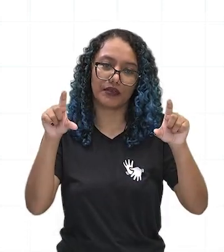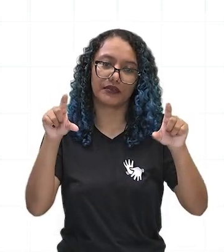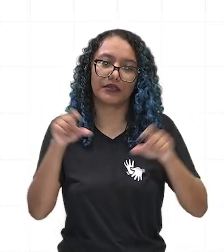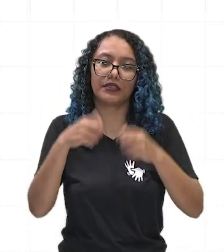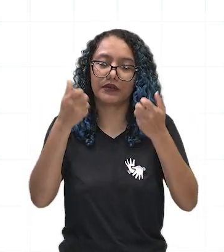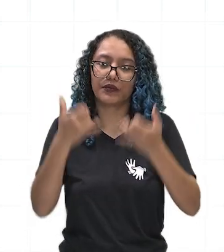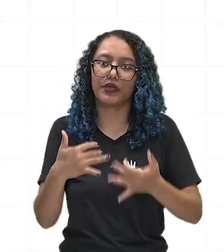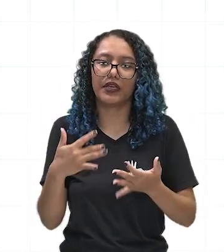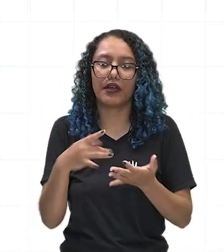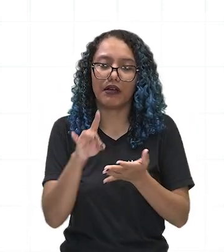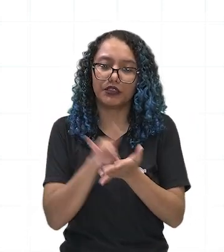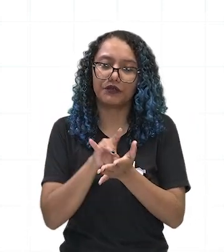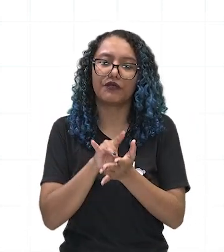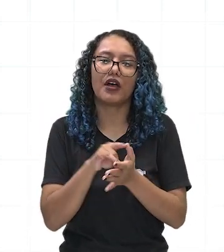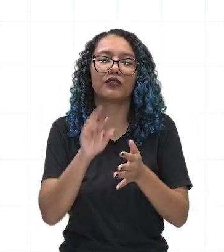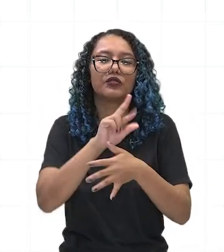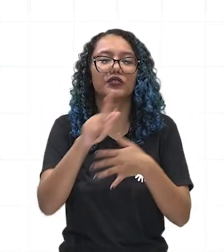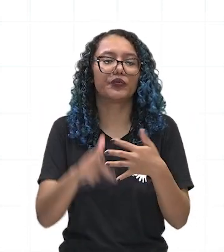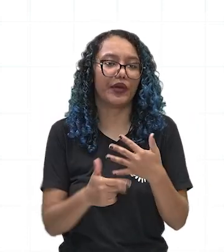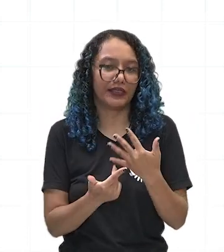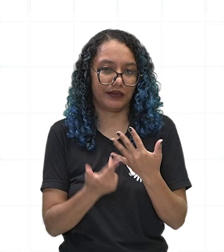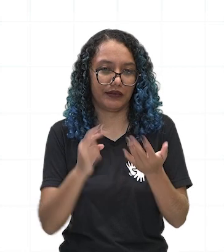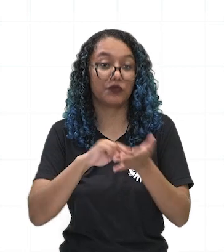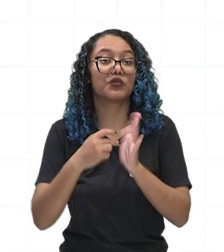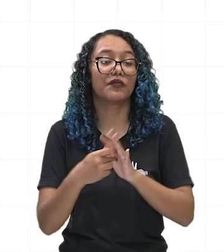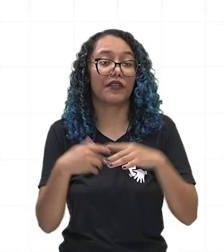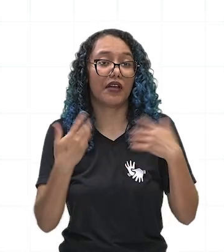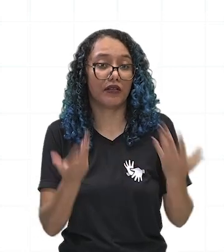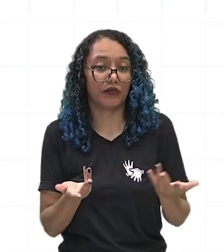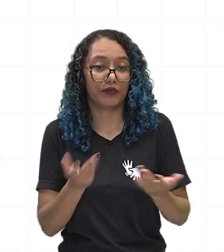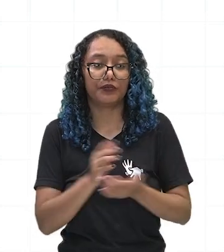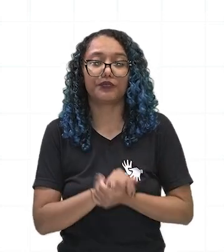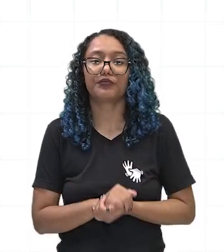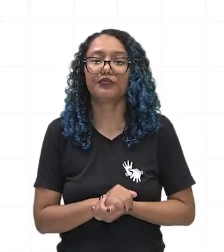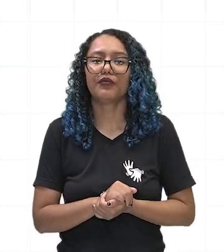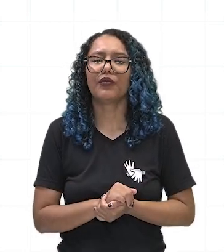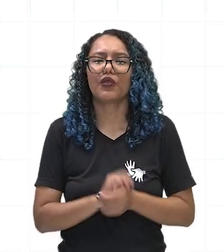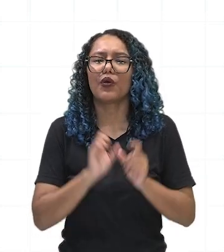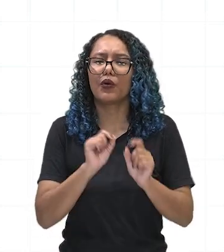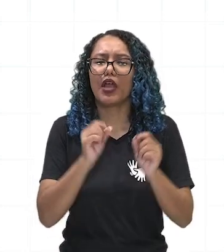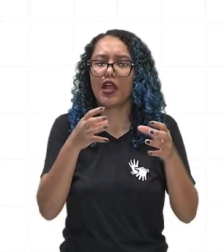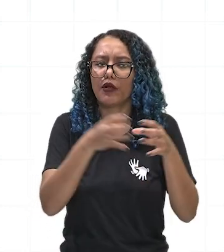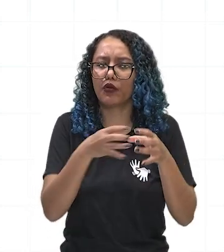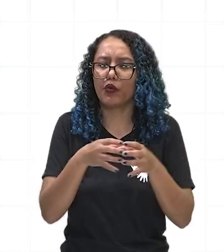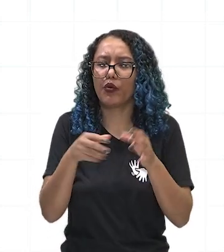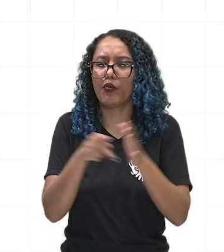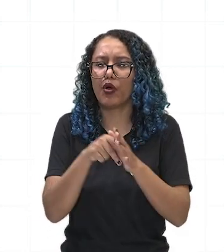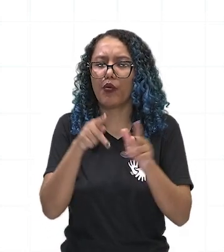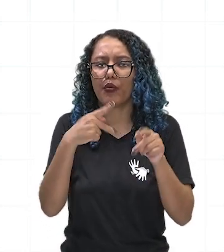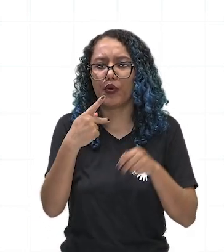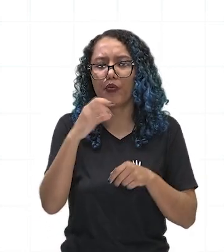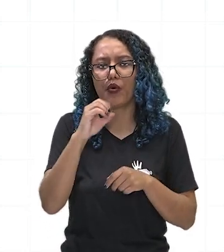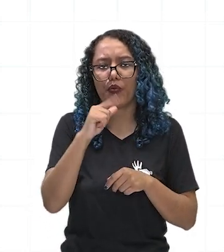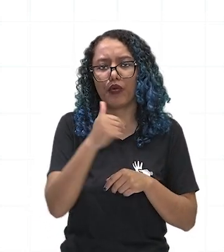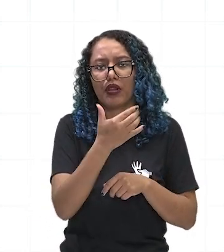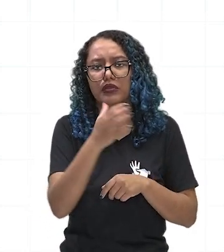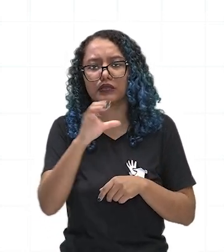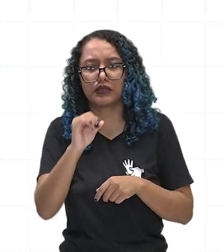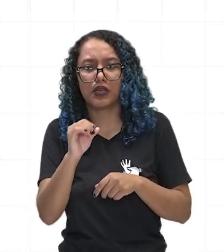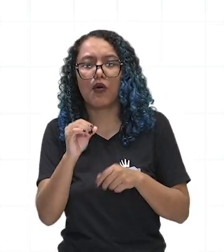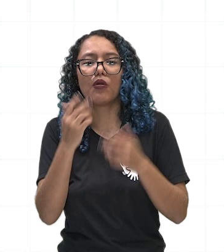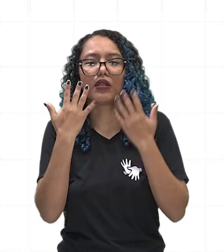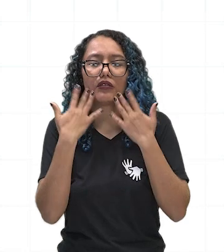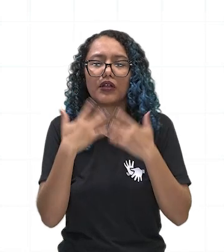de fato uma espécie. Então, espécies são grupos de populações